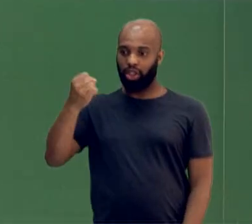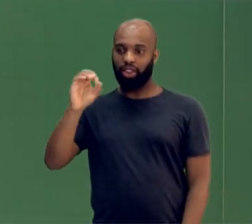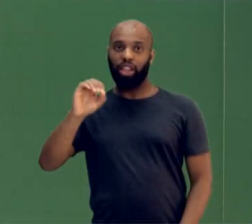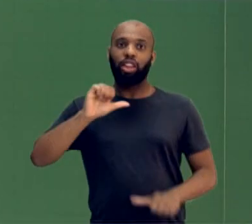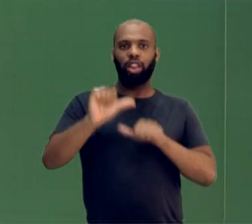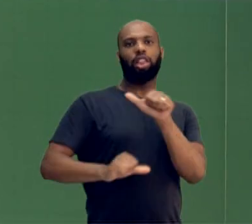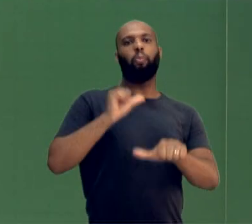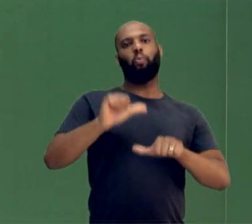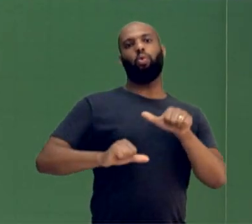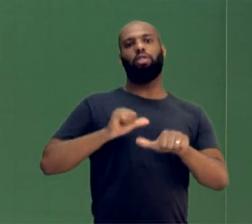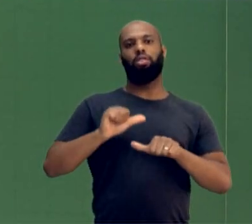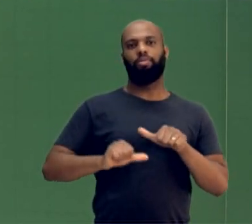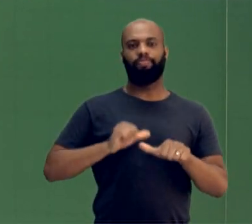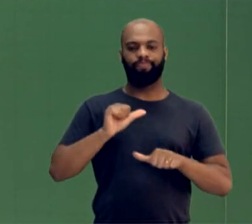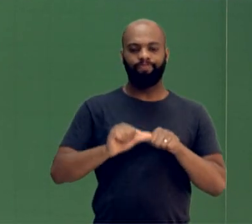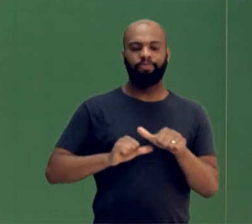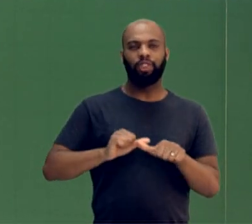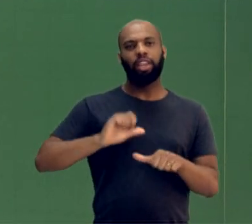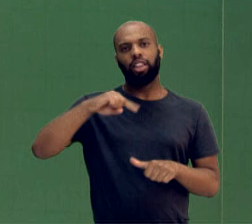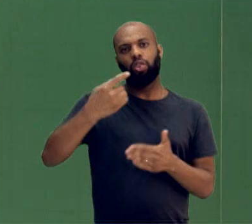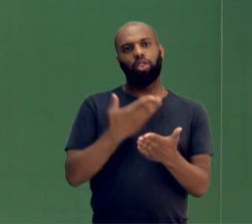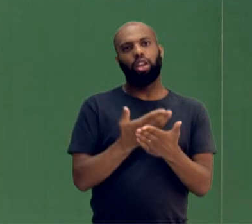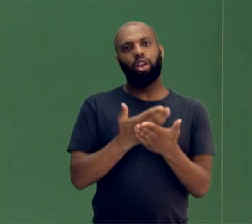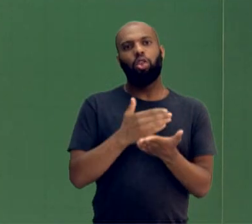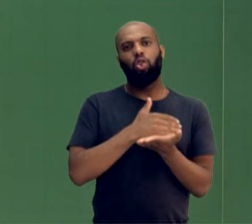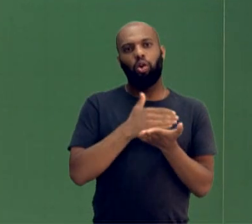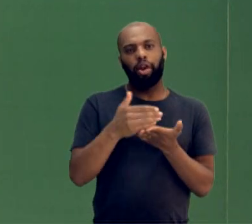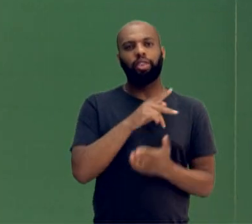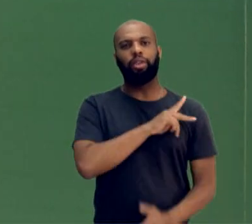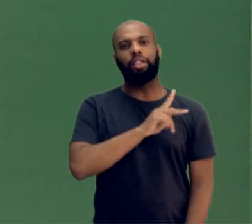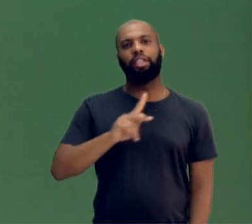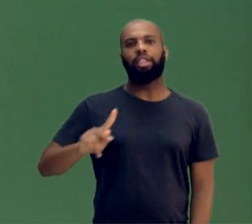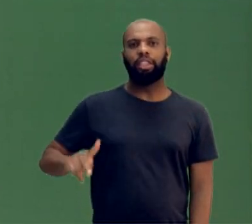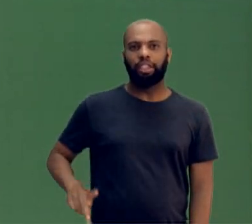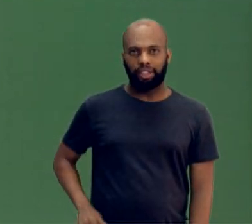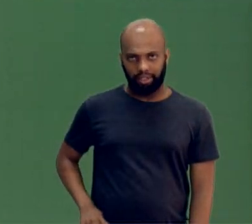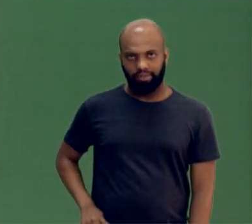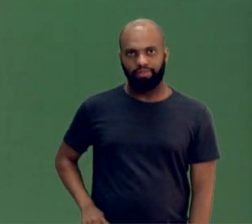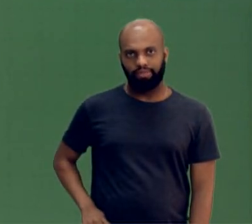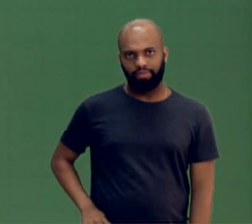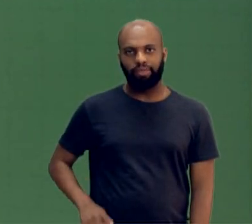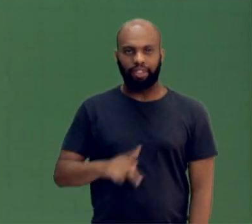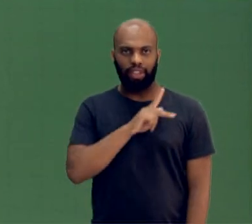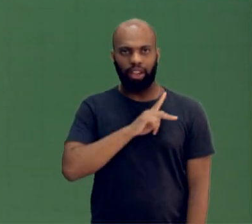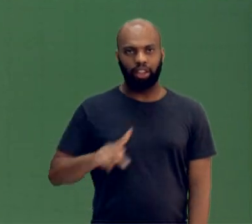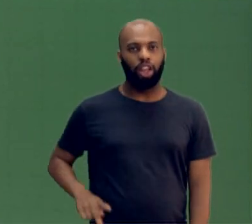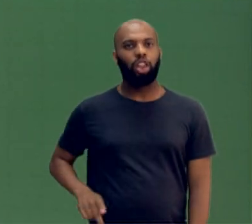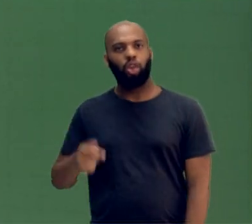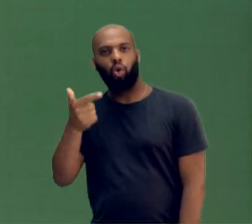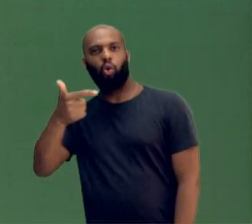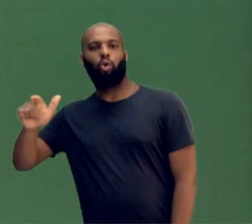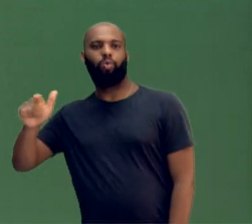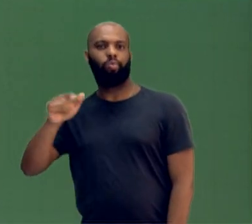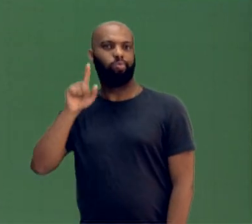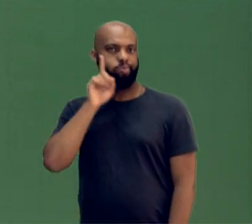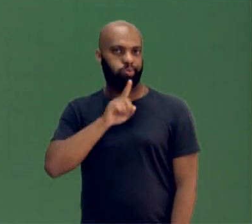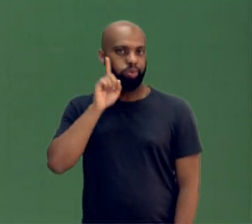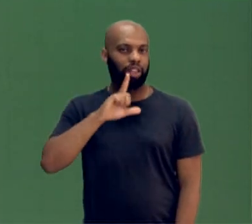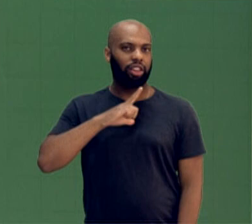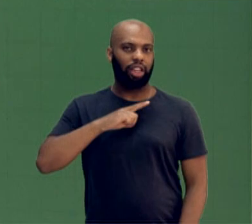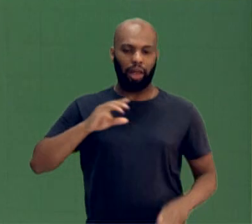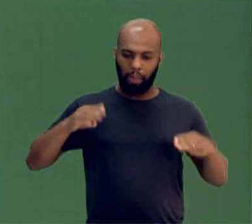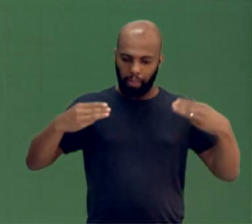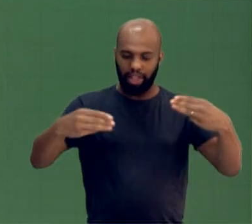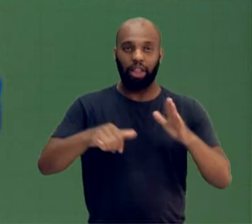esse modelo. Aí que é a próxima aula, né? Vai entrar lá o presidente, o Ronald Reagan, por exemplo, dos Estados Unidos, a